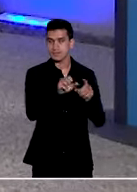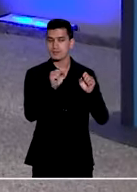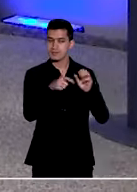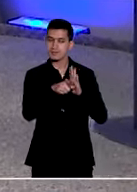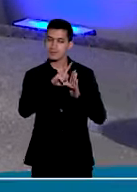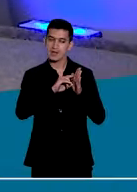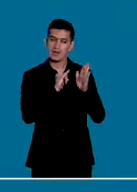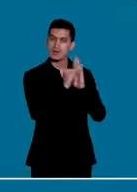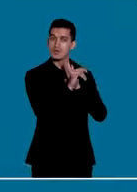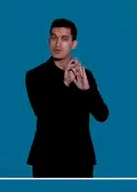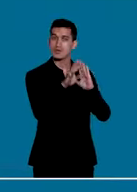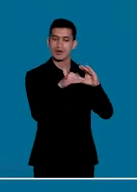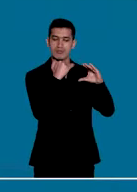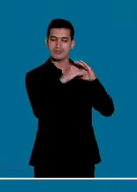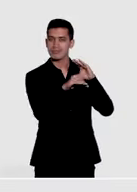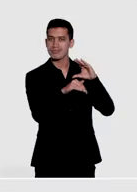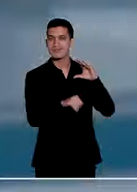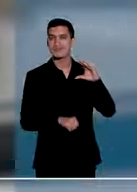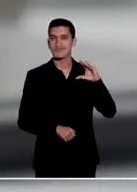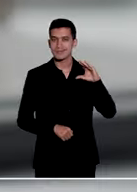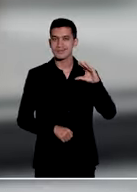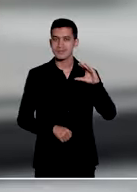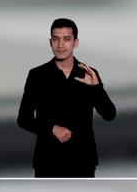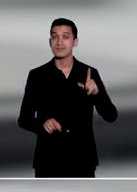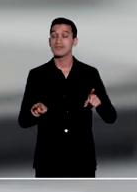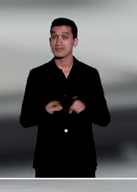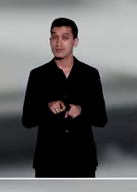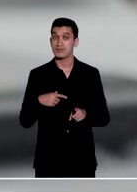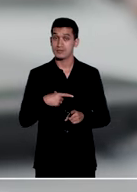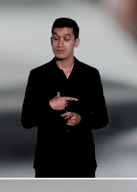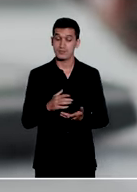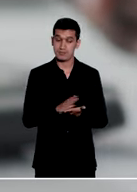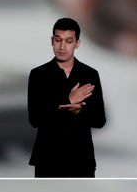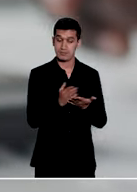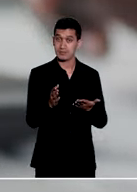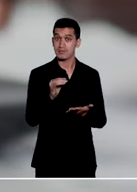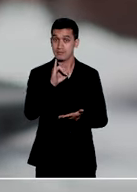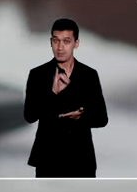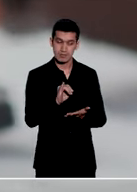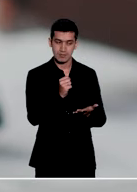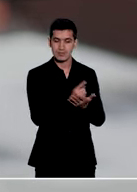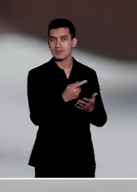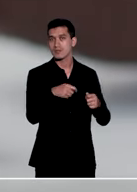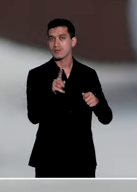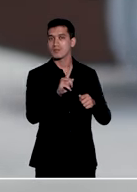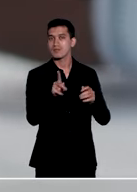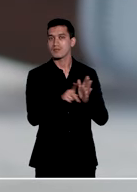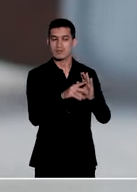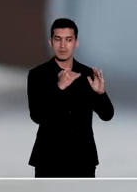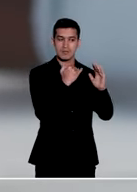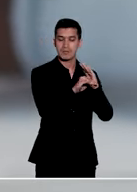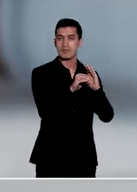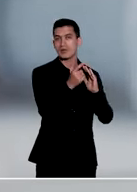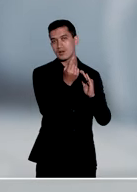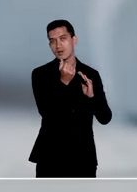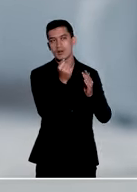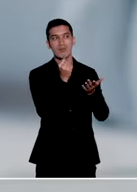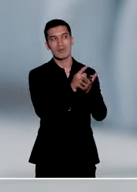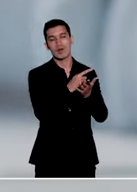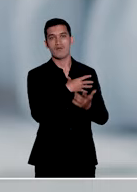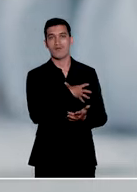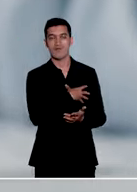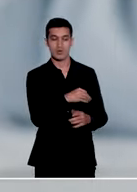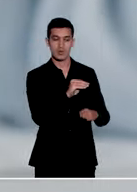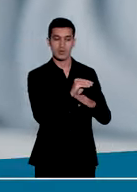por e-mail reconhecida insenção de tarifas bancárias no envio de pensão alimentícia ao exterior e mais